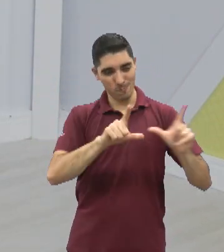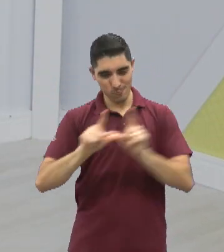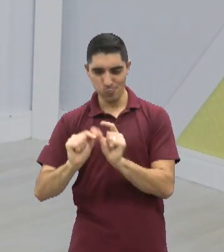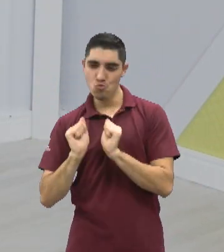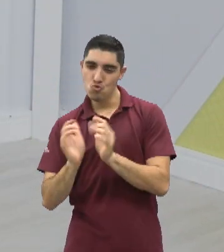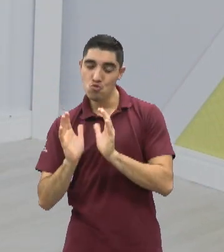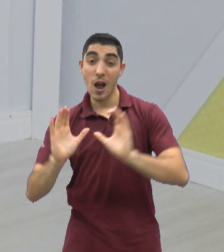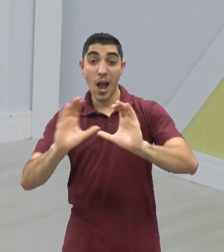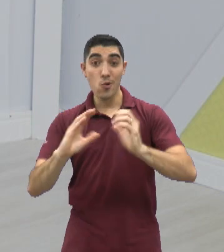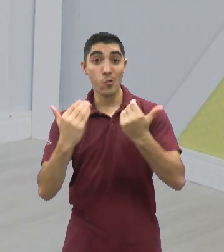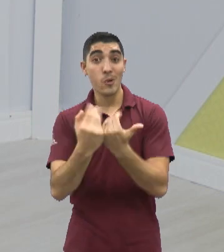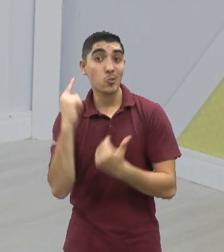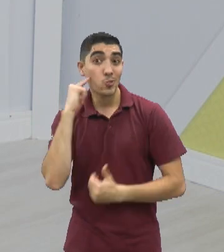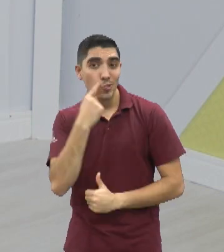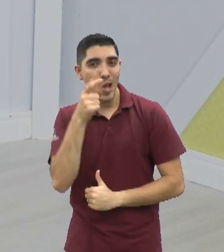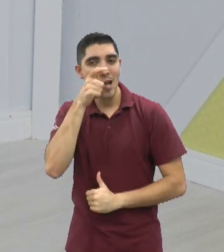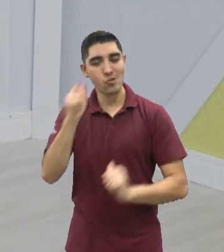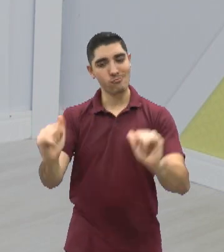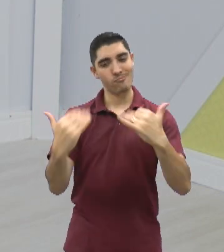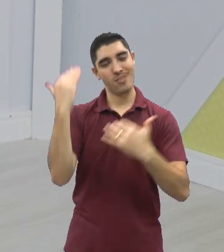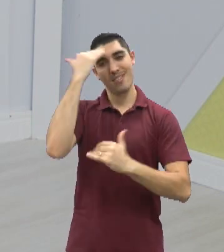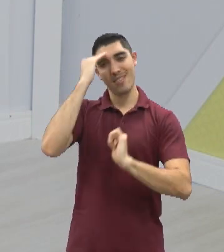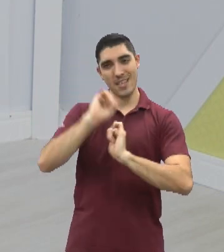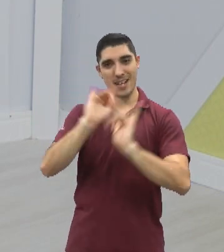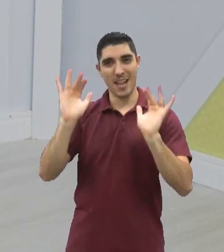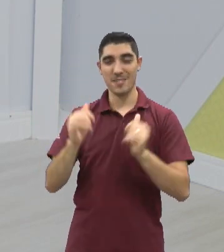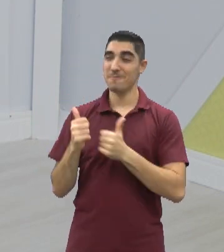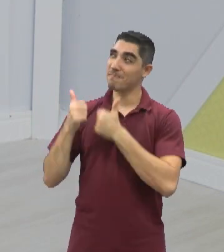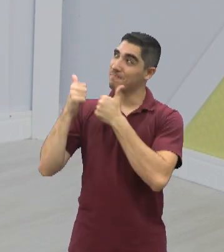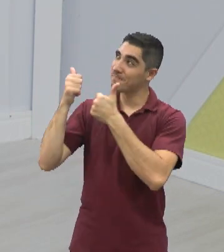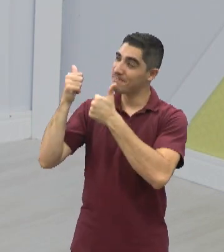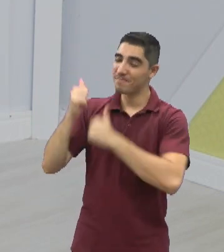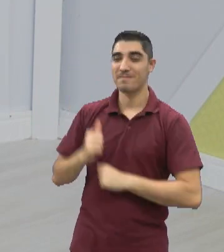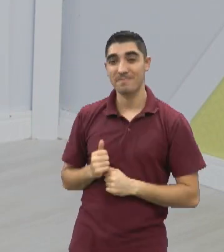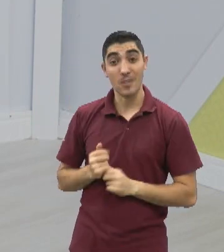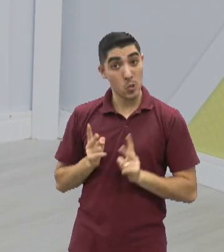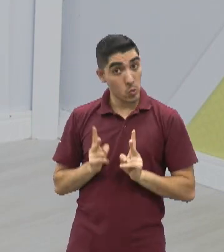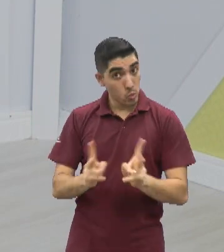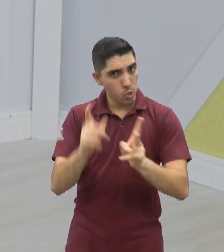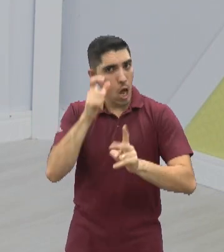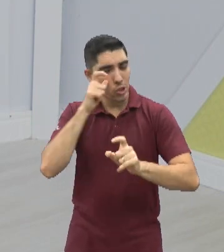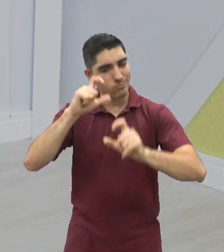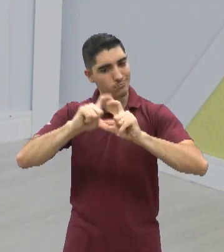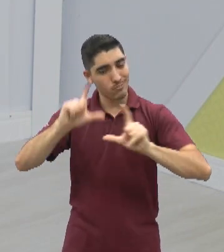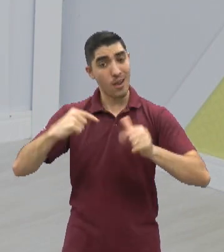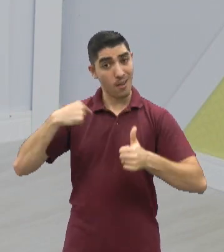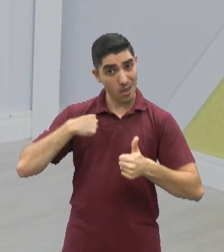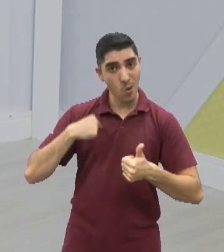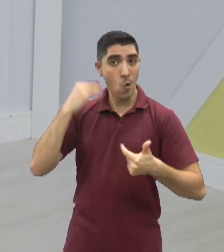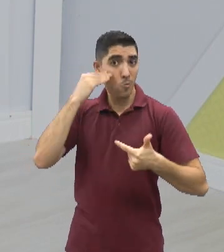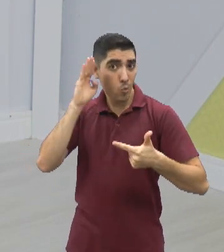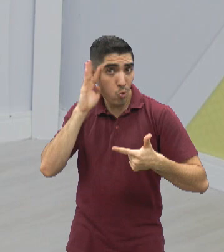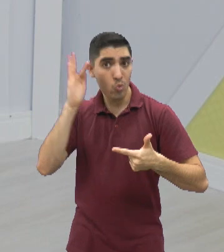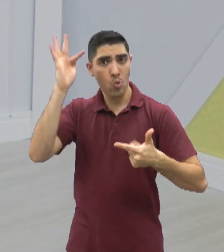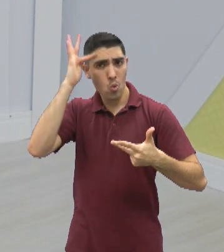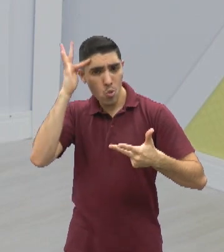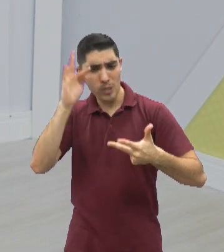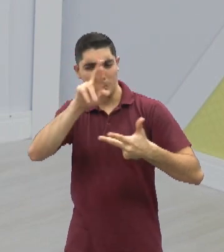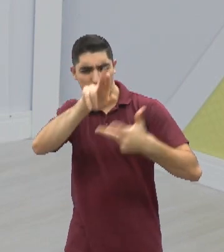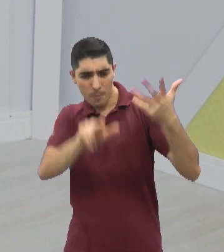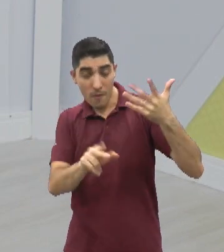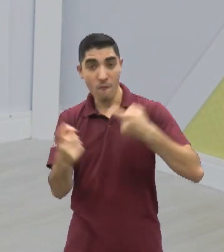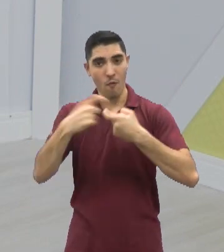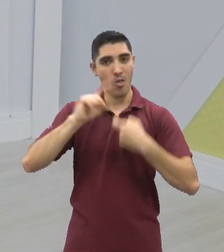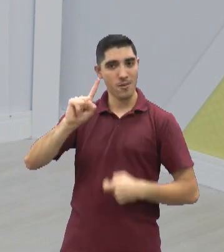comunidade surda que acompanha o nosso Hora do Esporte. Você fica agora com a programação da TV Câmara. Eu, Brunão, Luizão e grande equipe. A gente volta